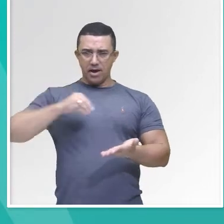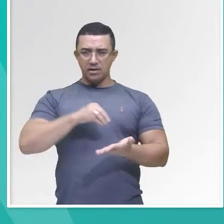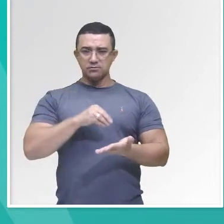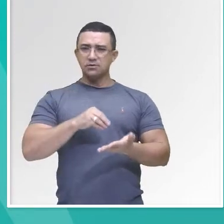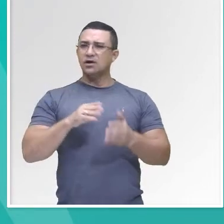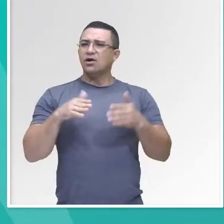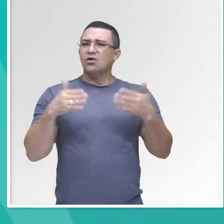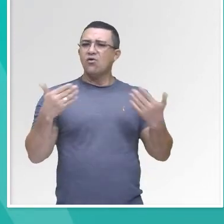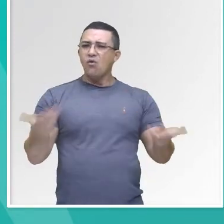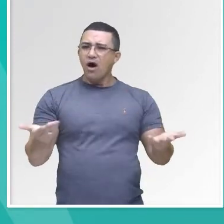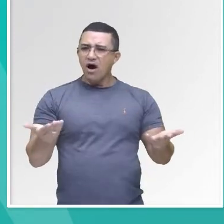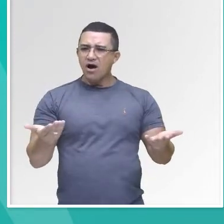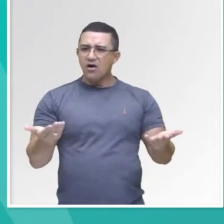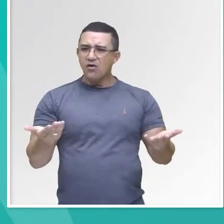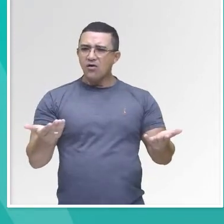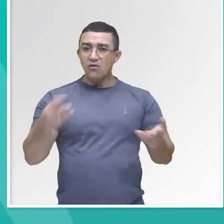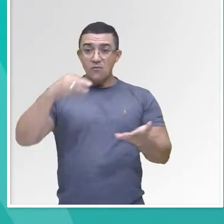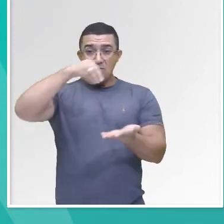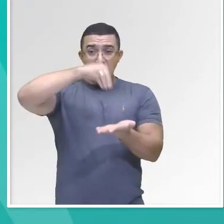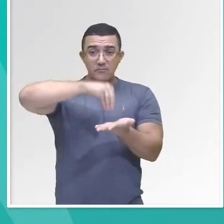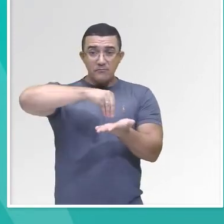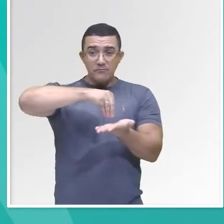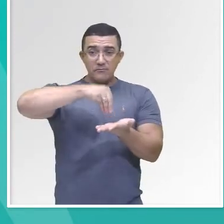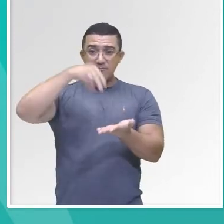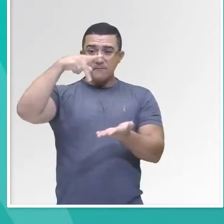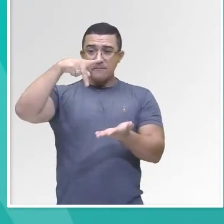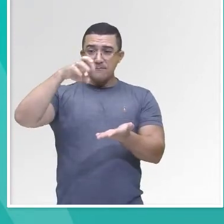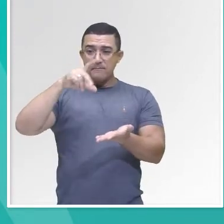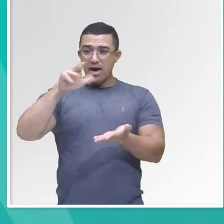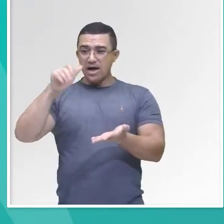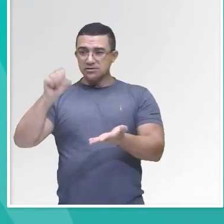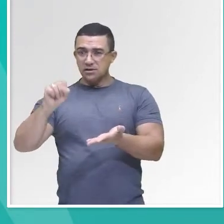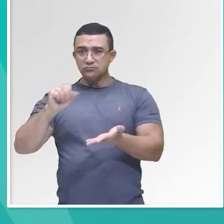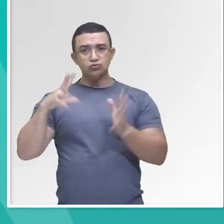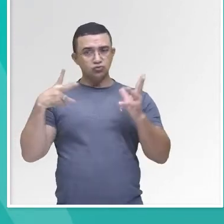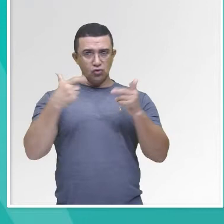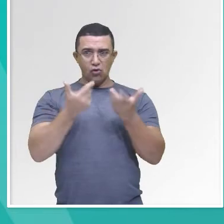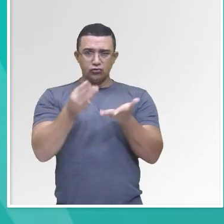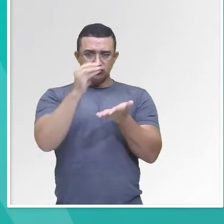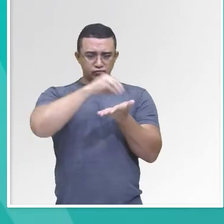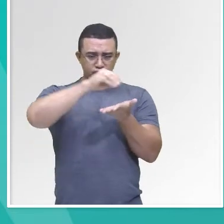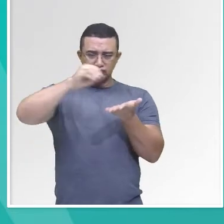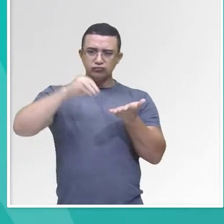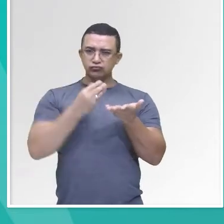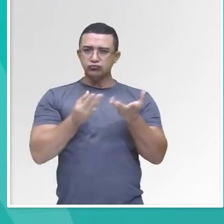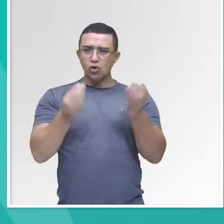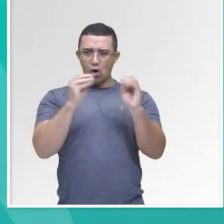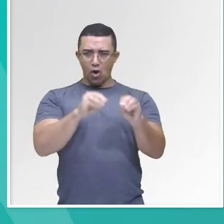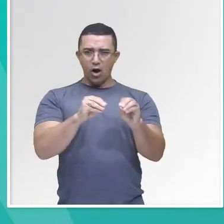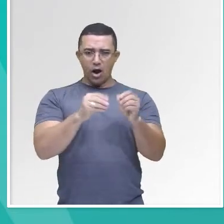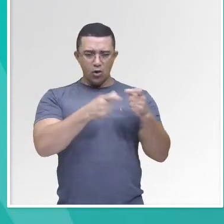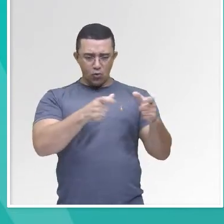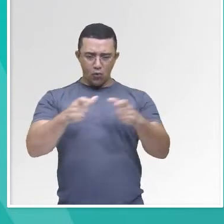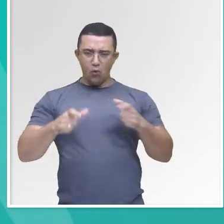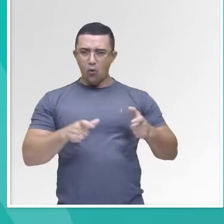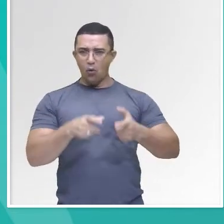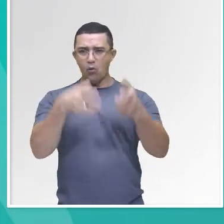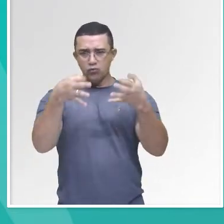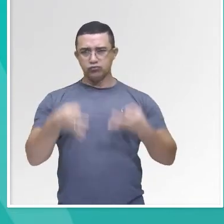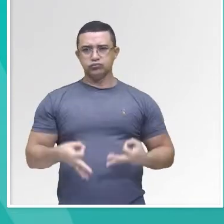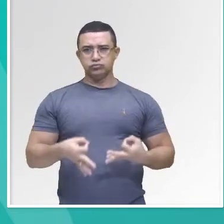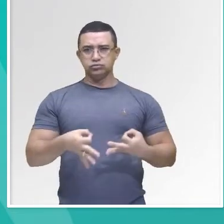são as peças que a gente vai colocar? Todas elas, tá? Cada uma tem aí o seu posicionamento.